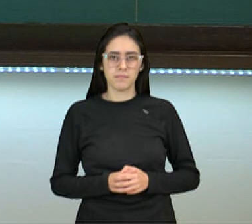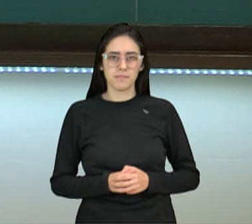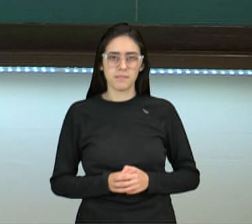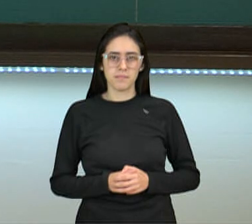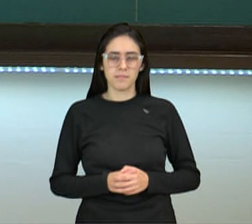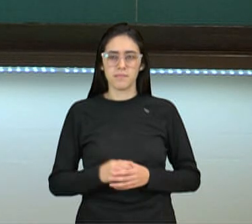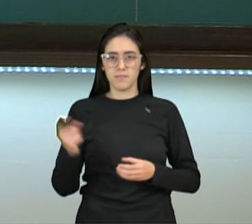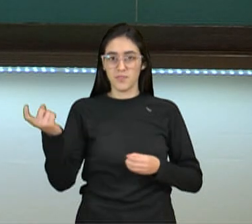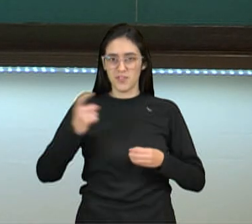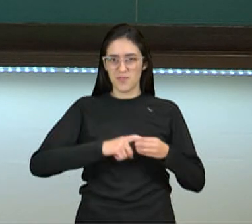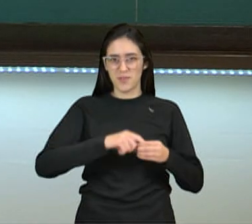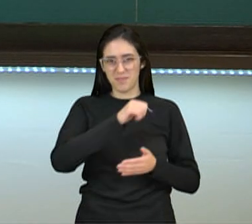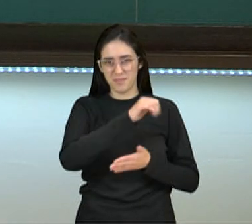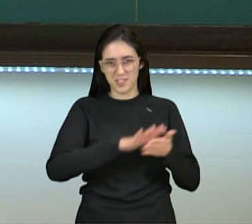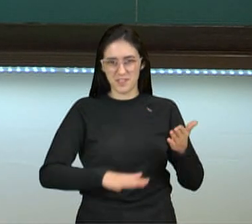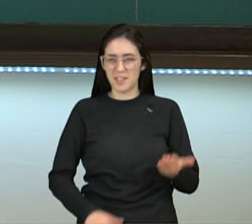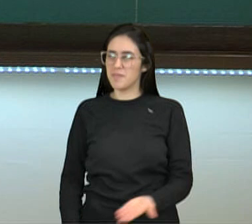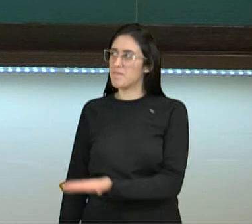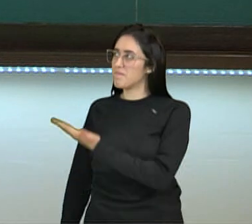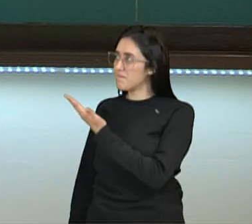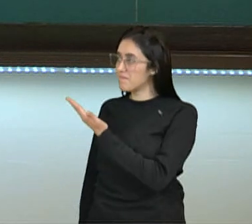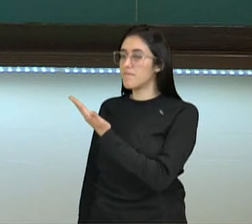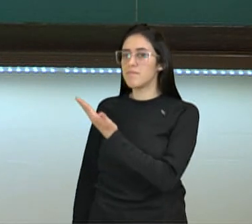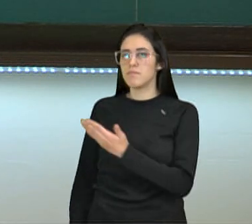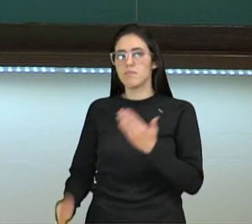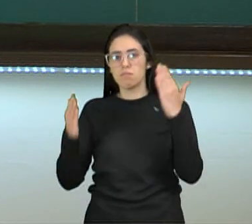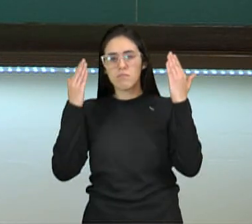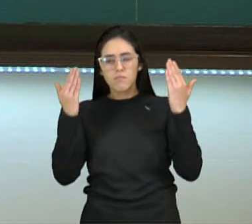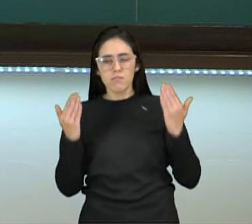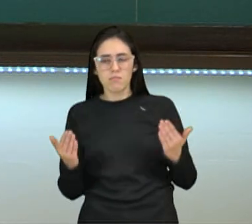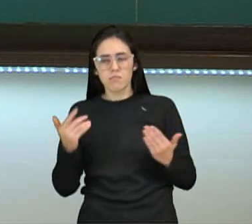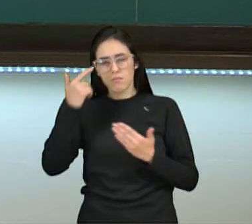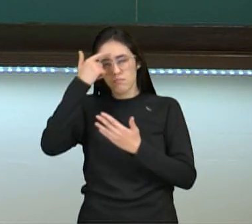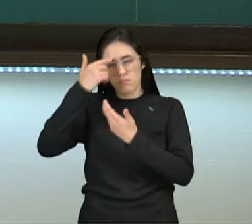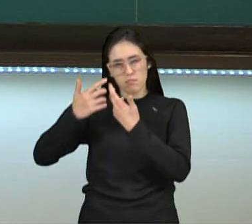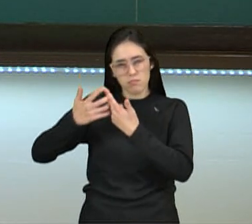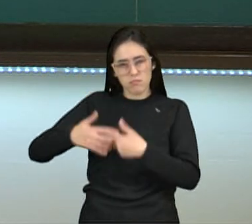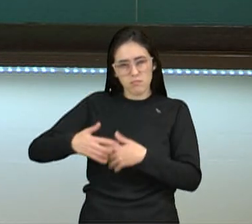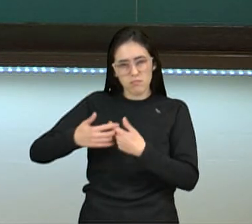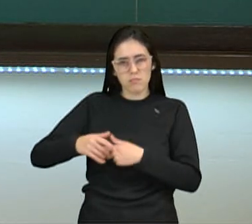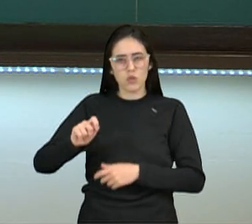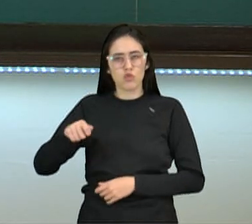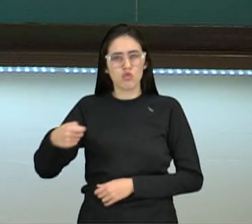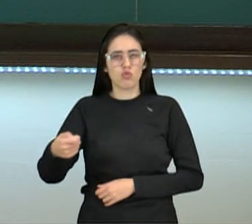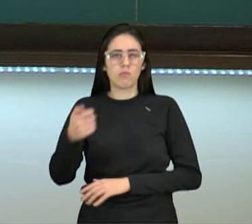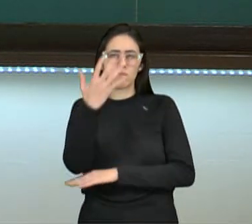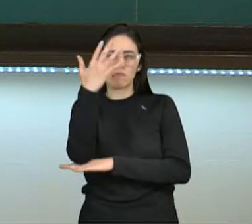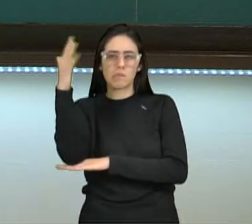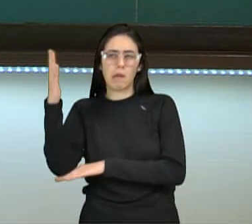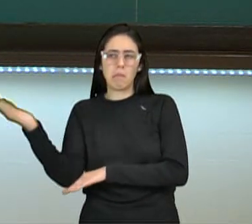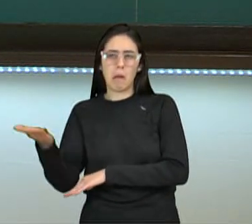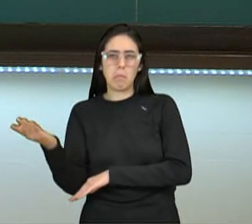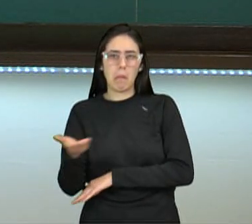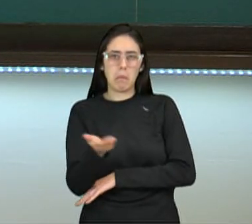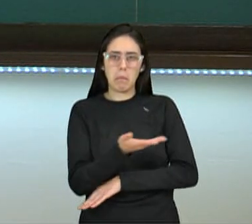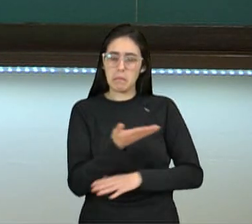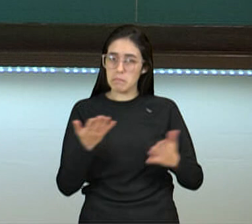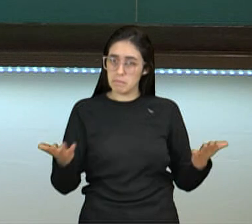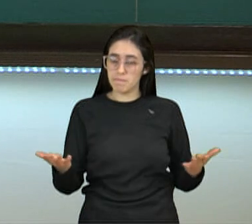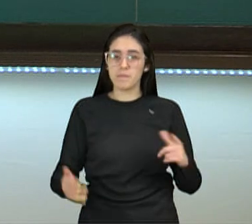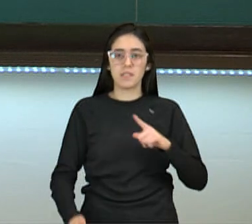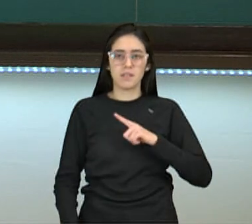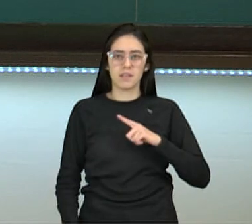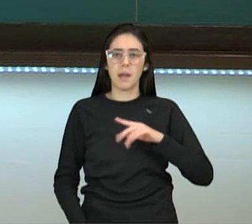Voltamos com a correção da atividade, então uma análise, uma reflexão sobre o desmatamento. E aí nós tínhamos